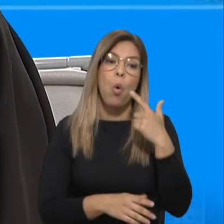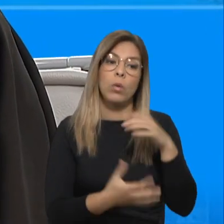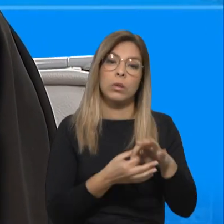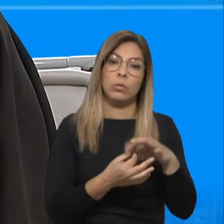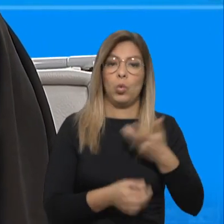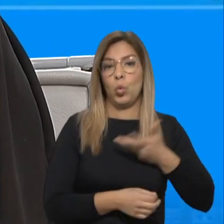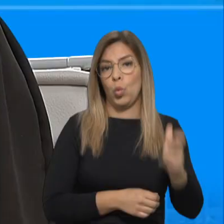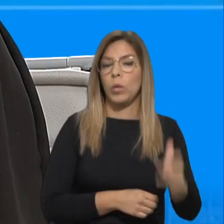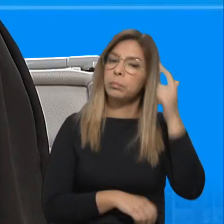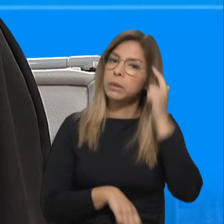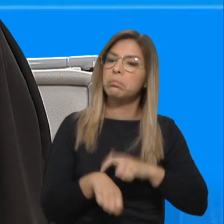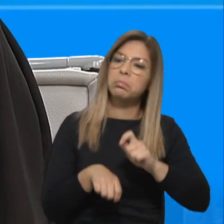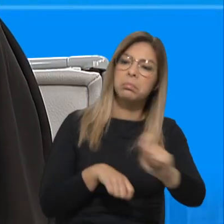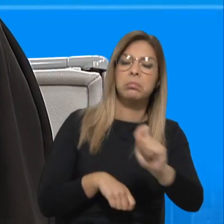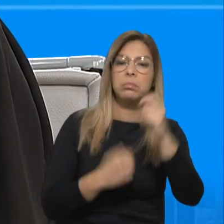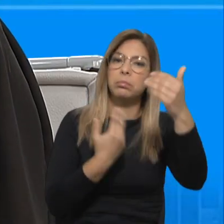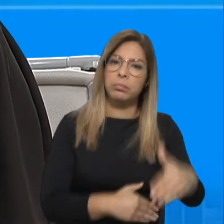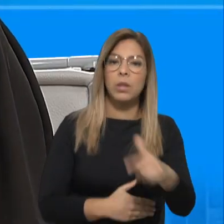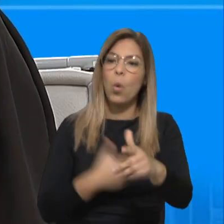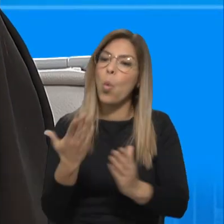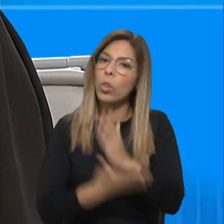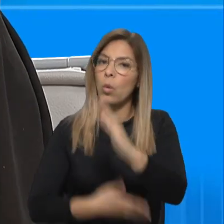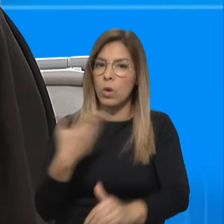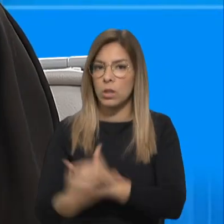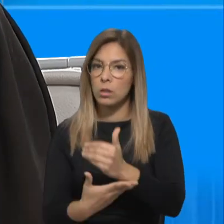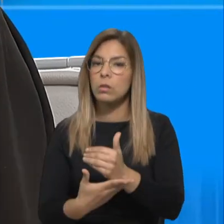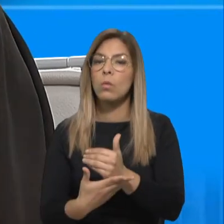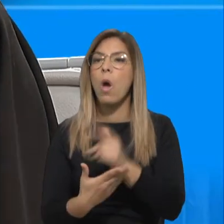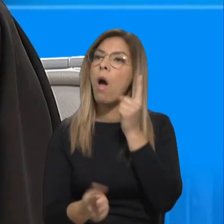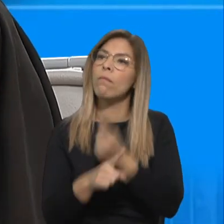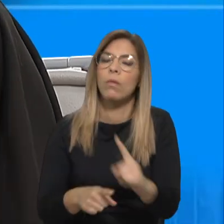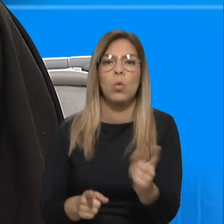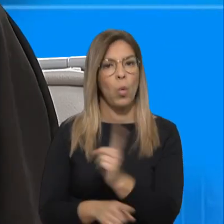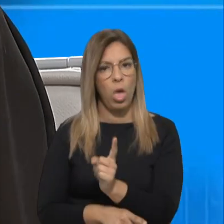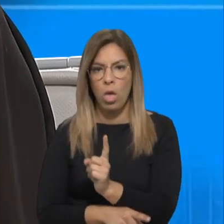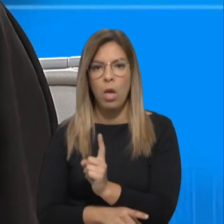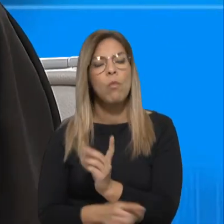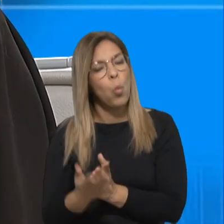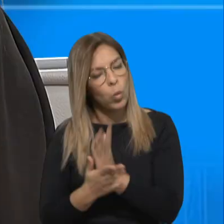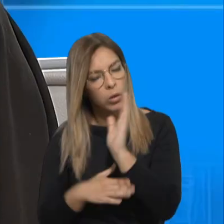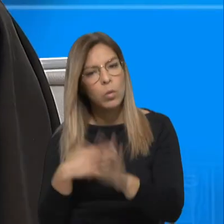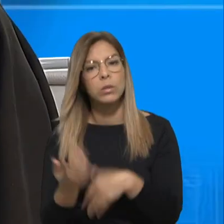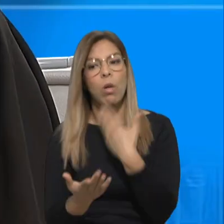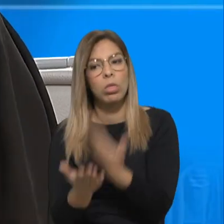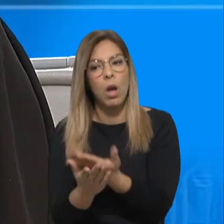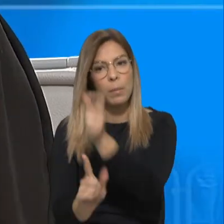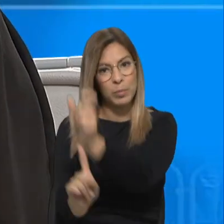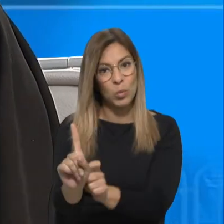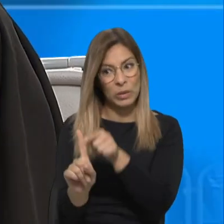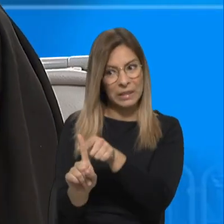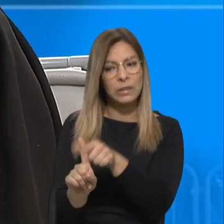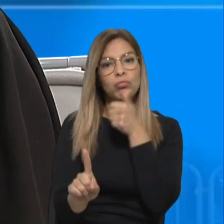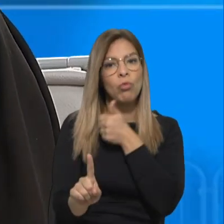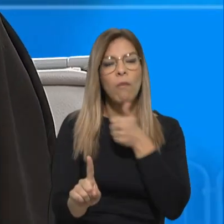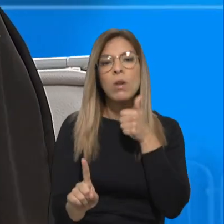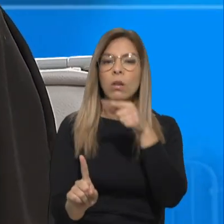ou psiquiatra, e, portanto, há um processo de continuidade. E isso, naturalmente, que permite, não é, ajudar estas pessoas a elaborar o seu